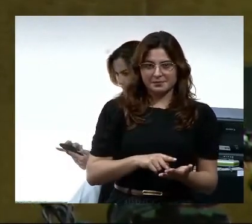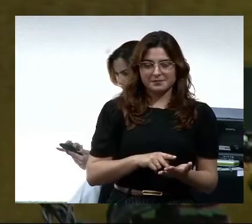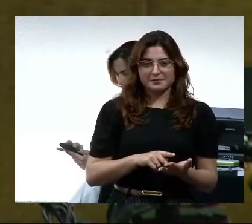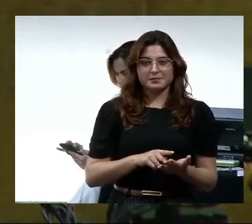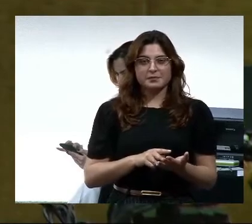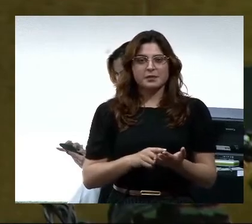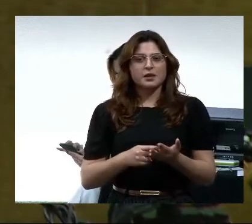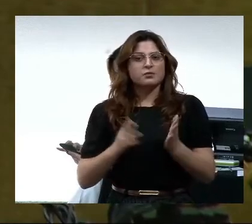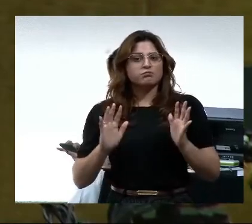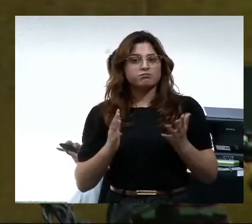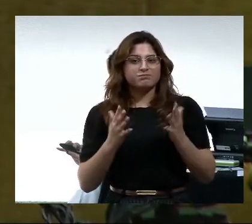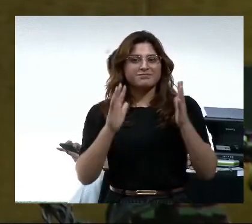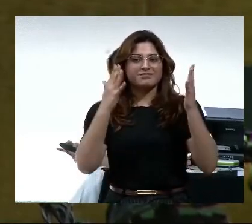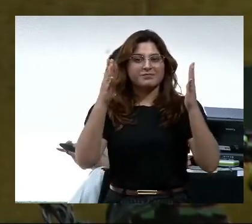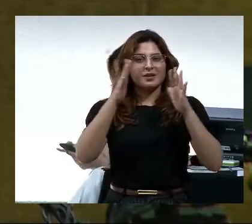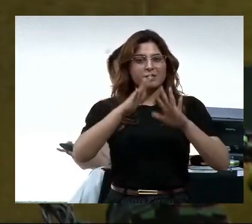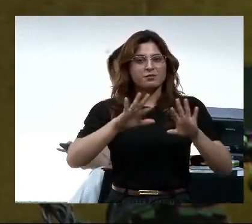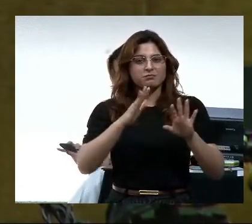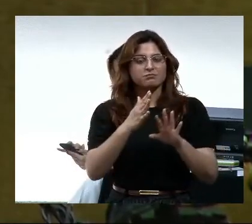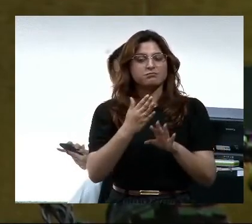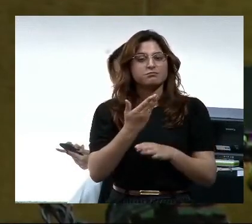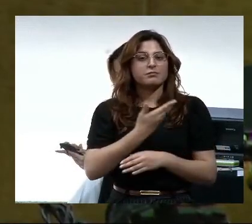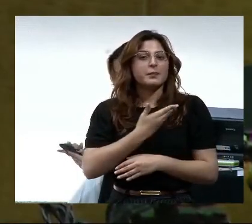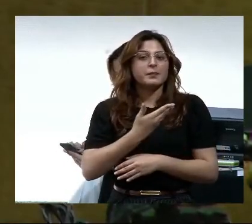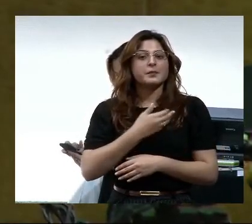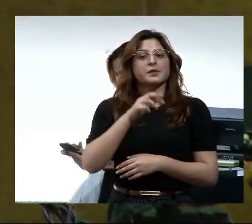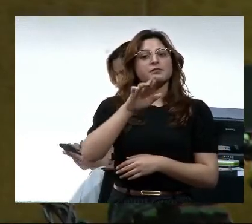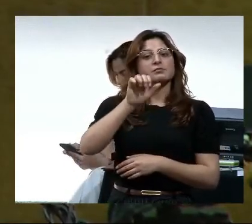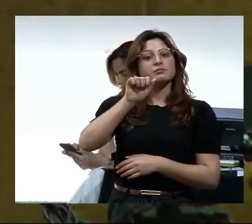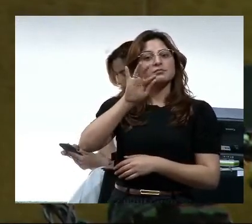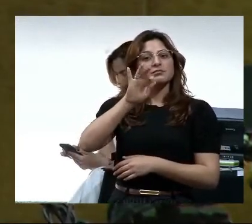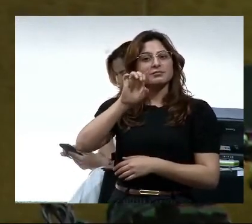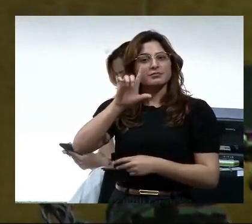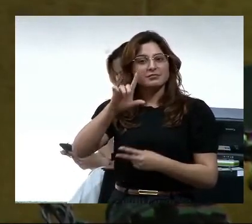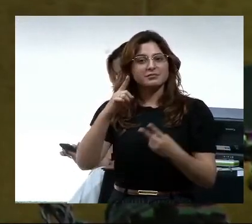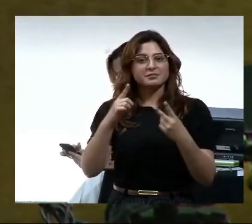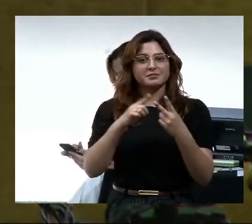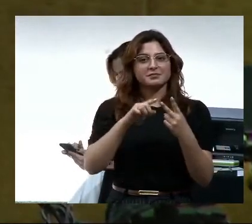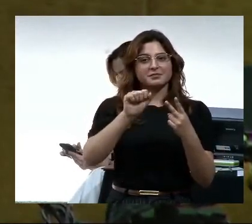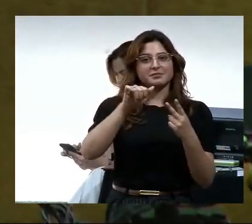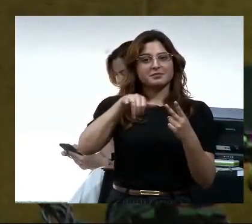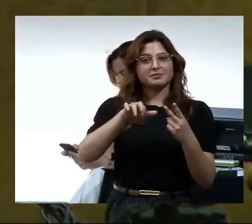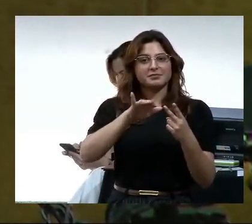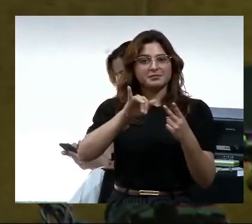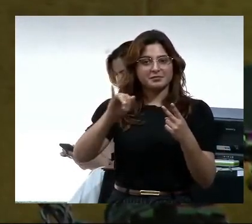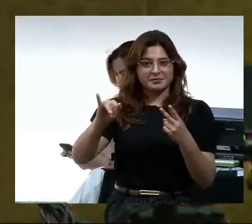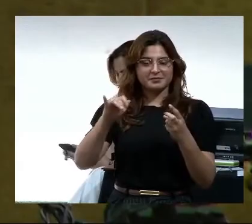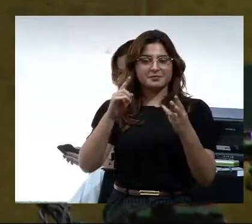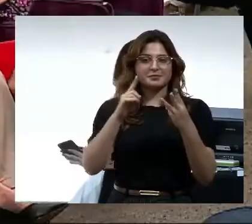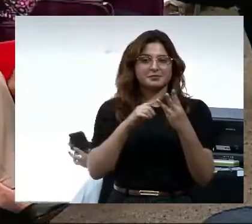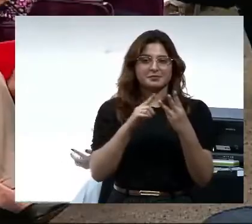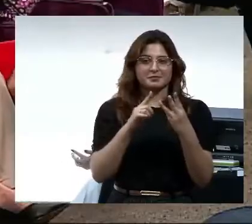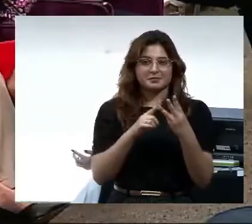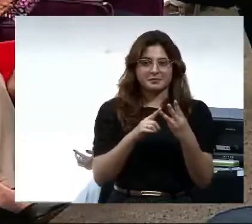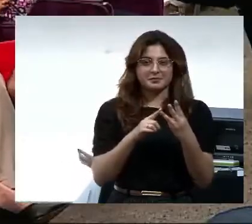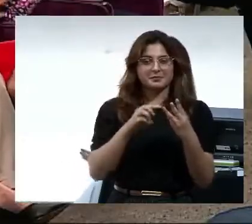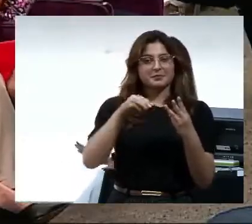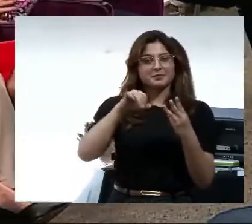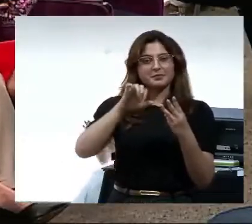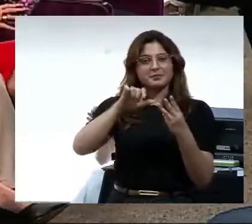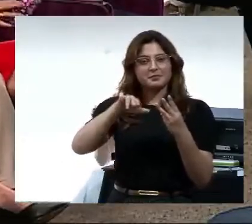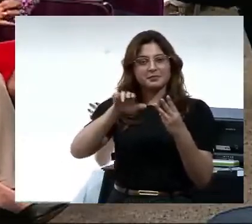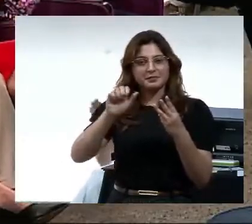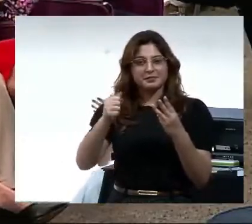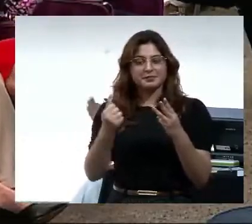de palmas ao nosso querido Rafael Orne, a nossa querida Sayuri Ottoni, a nossa querida Milena